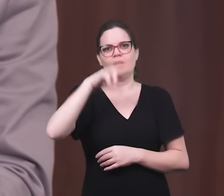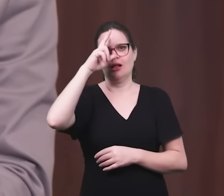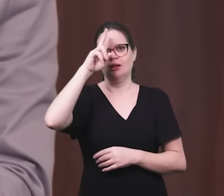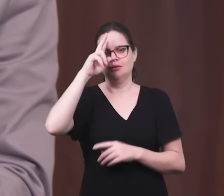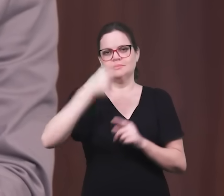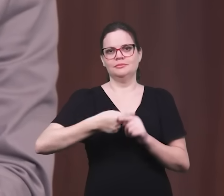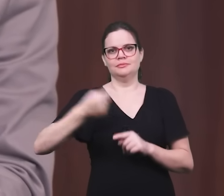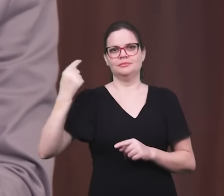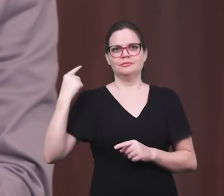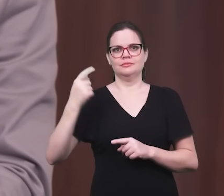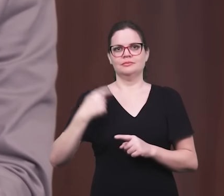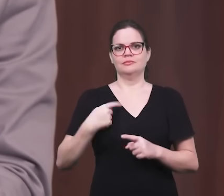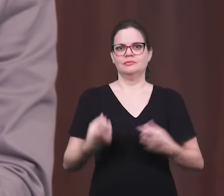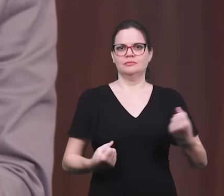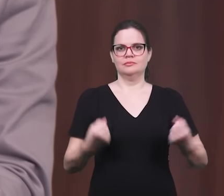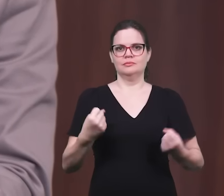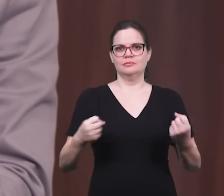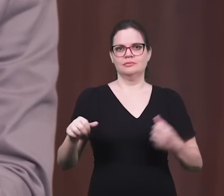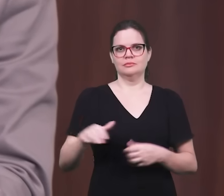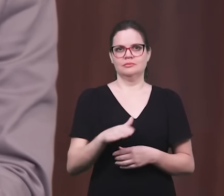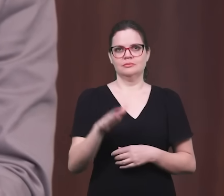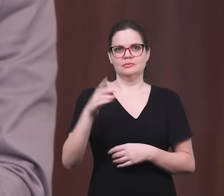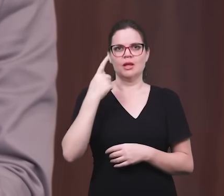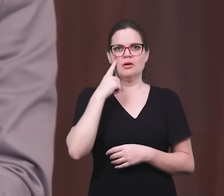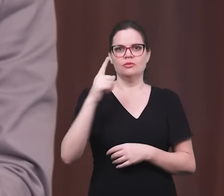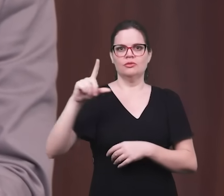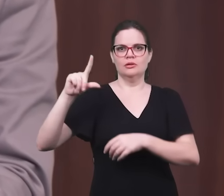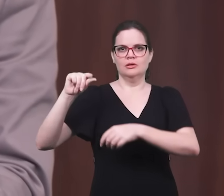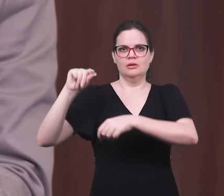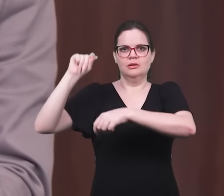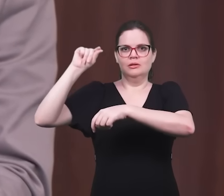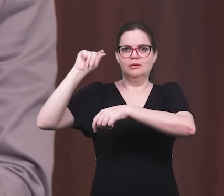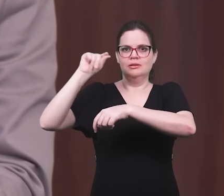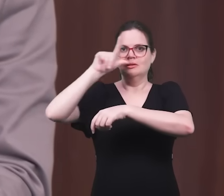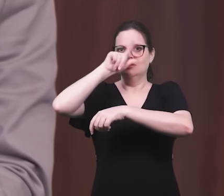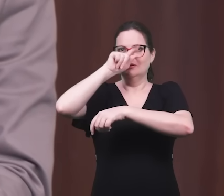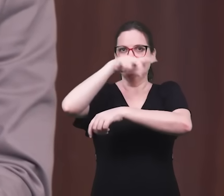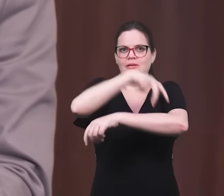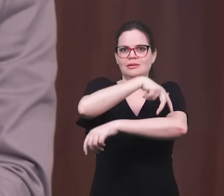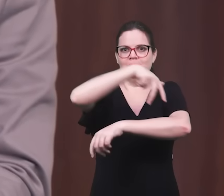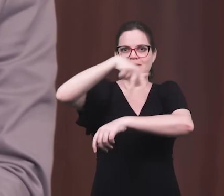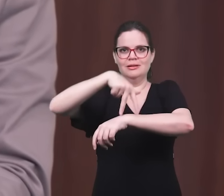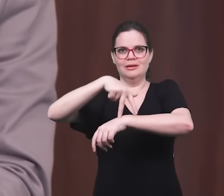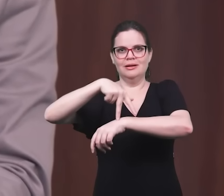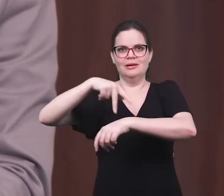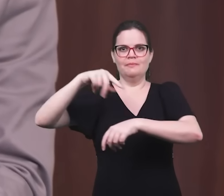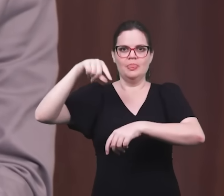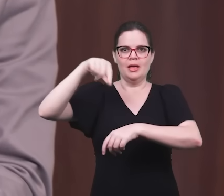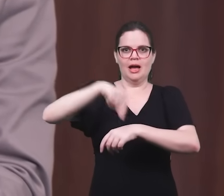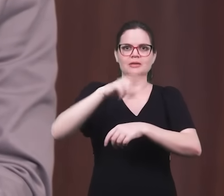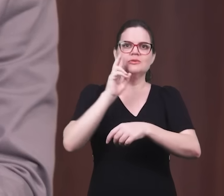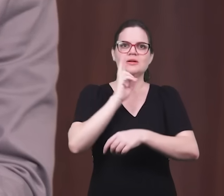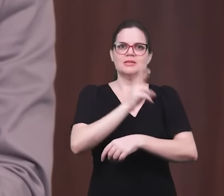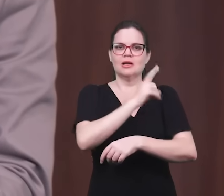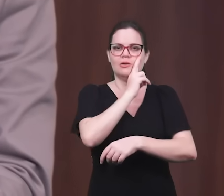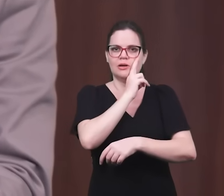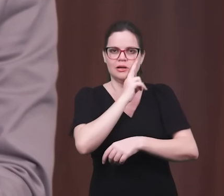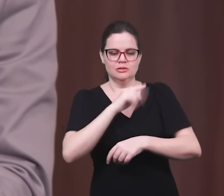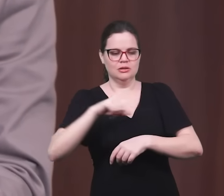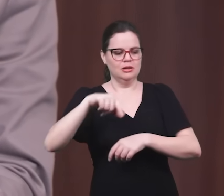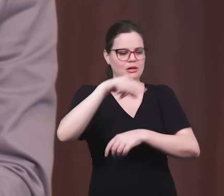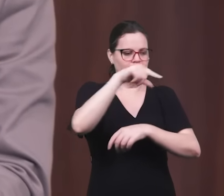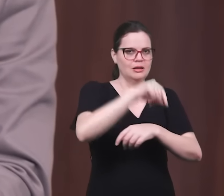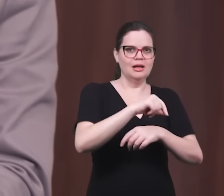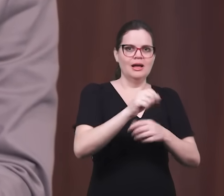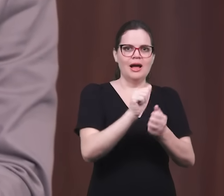estrada, para almoçar até de perto de Linhares, um pardalzinho entrou pela janela para pegar um grãozinho de arroz da mesa. Aí o rapaz